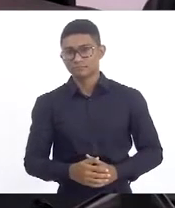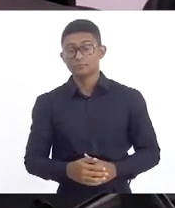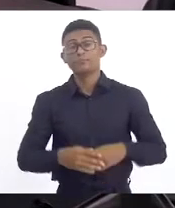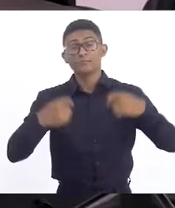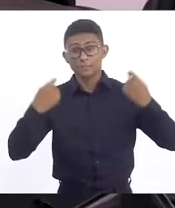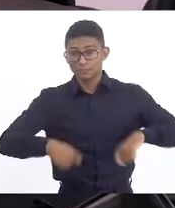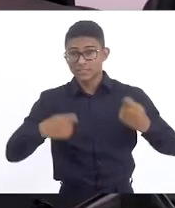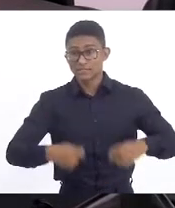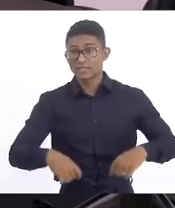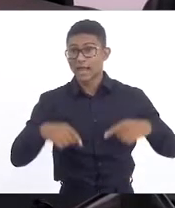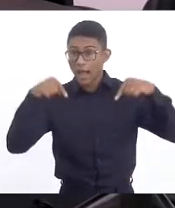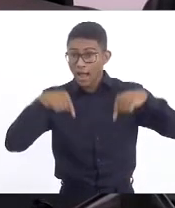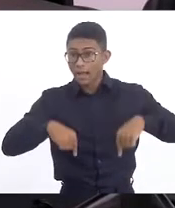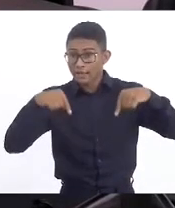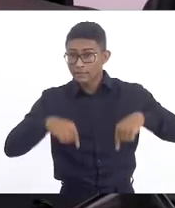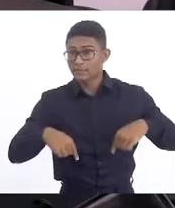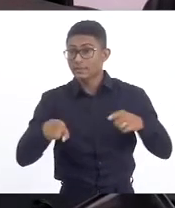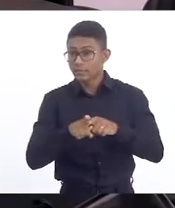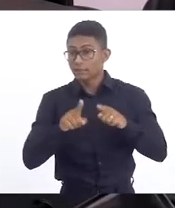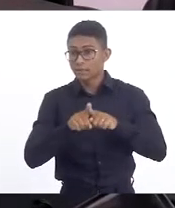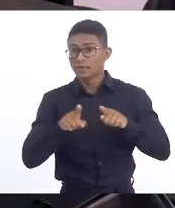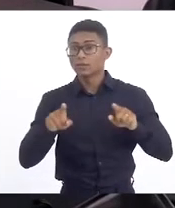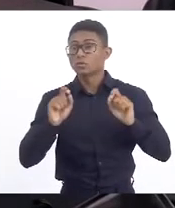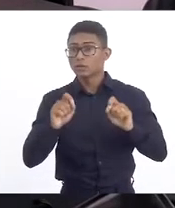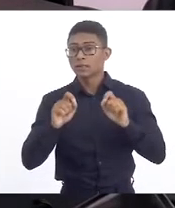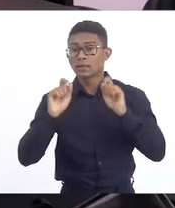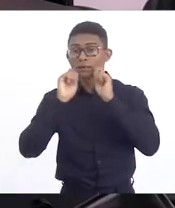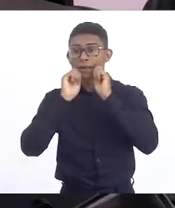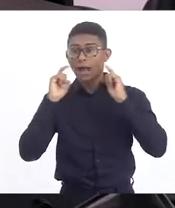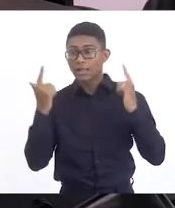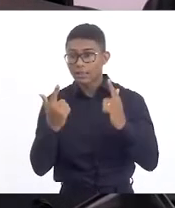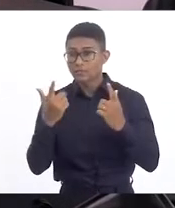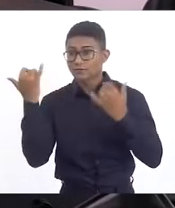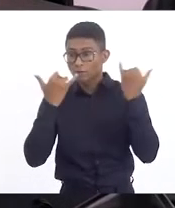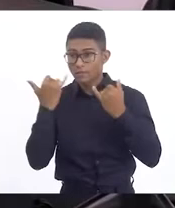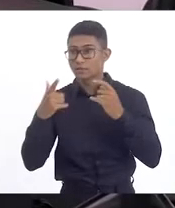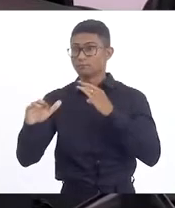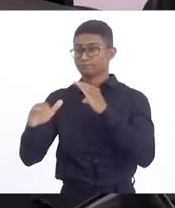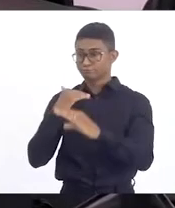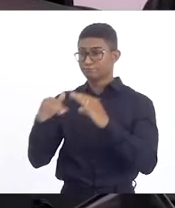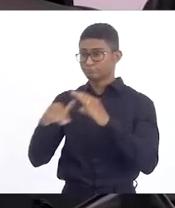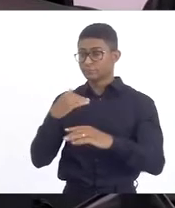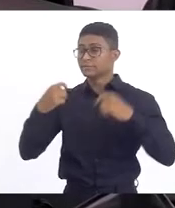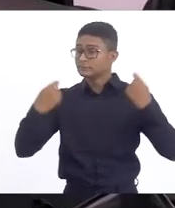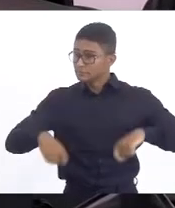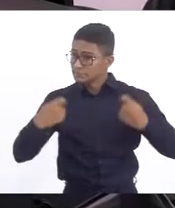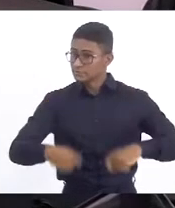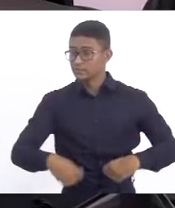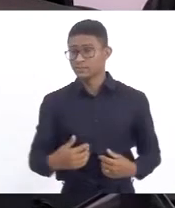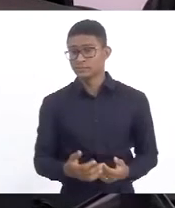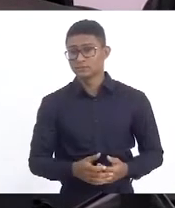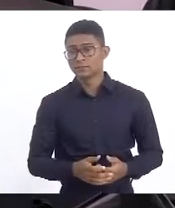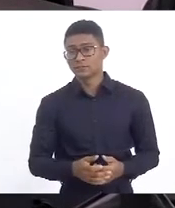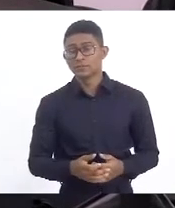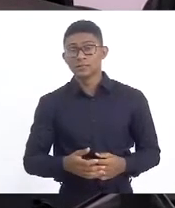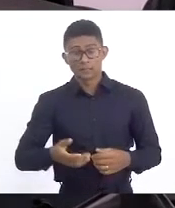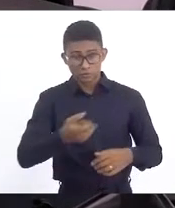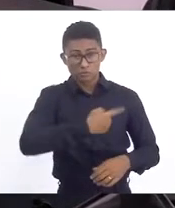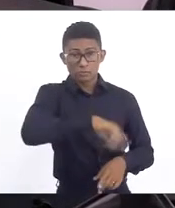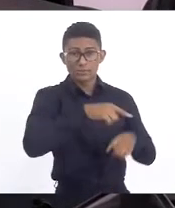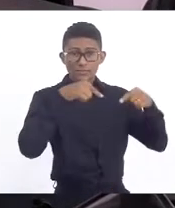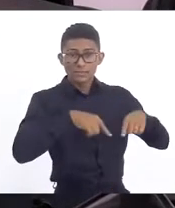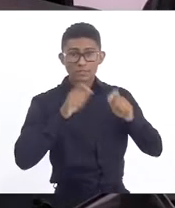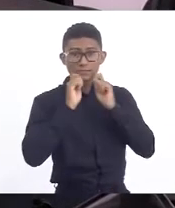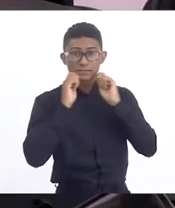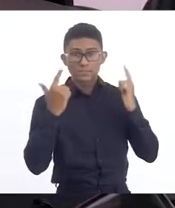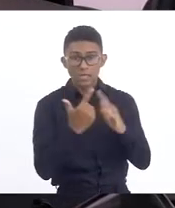Assembleia Legislativa através da Comissão de Saneamento Ambiental. Será que existe a comissão e a comissão funciona para que a gente possa acompanhar, né,